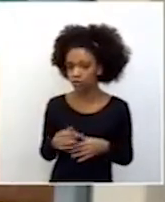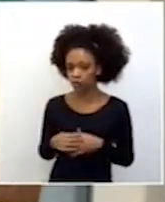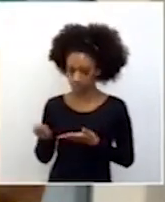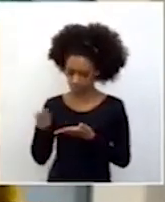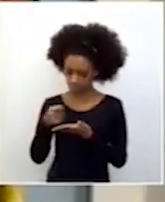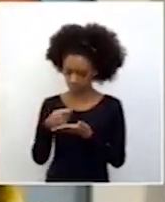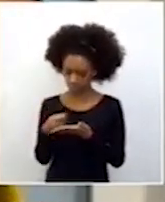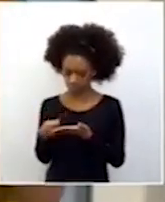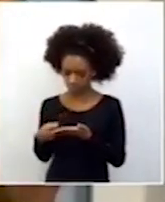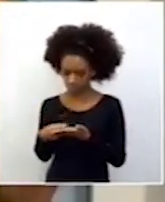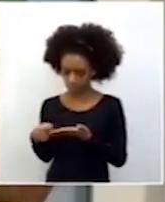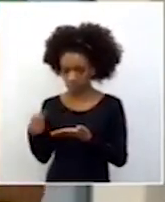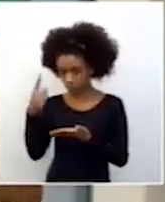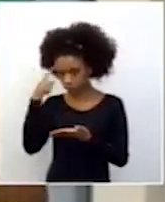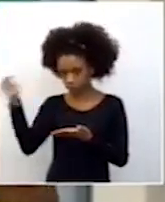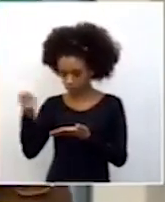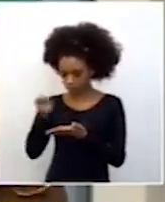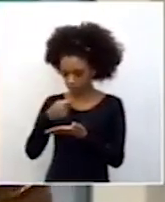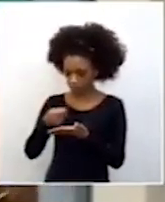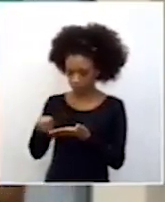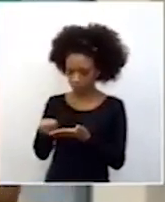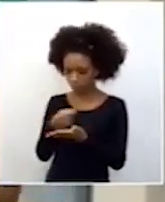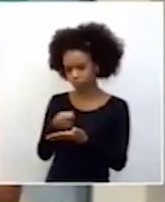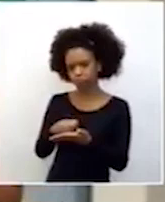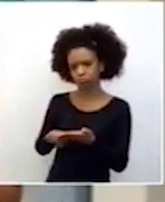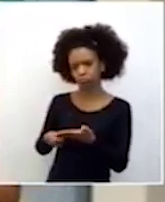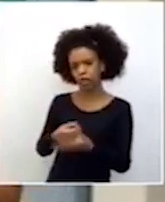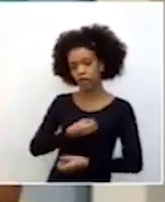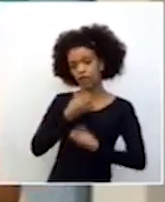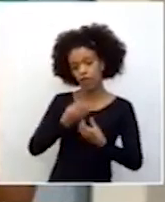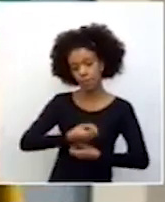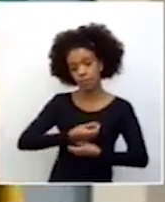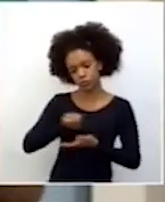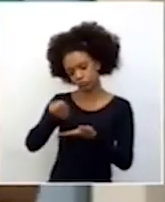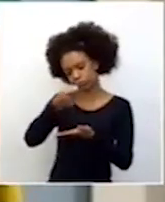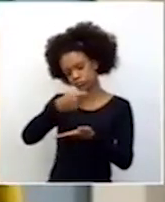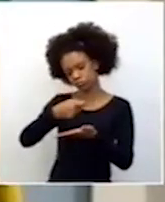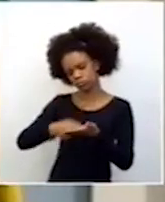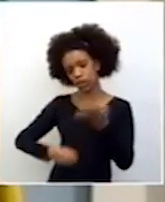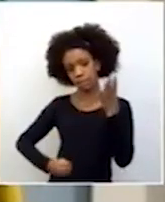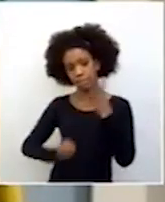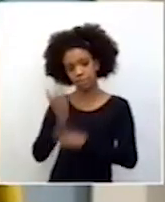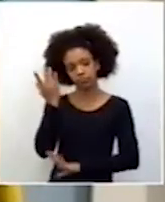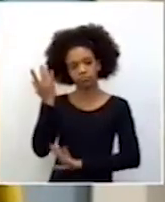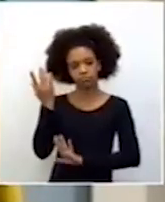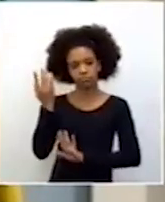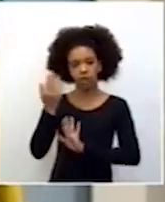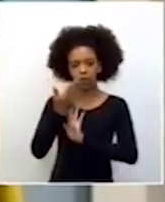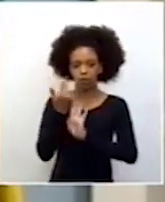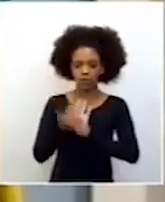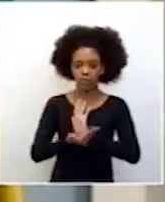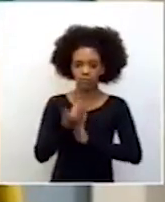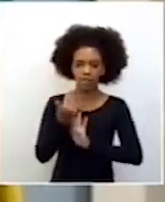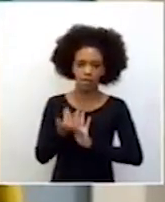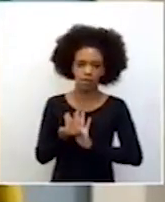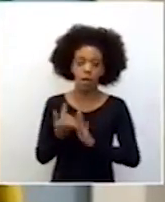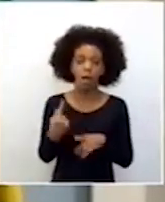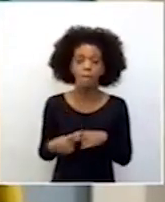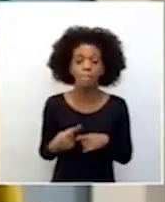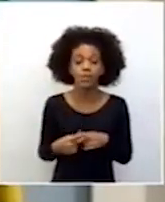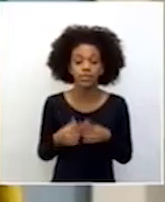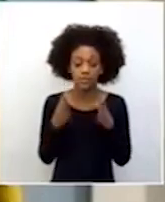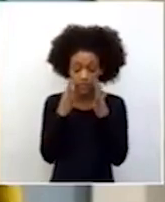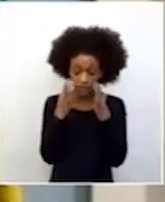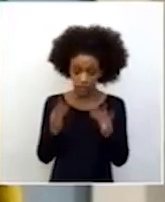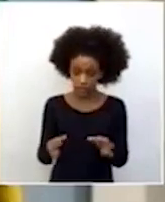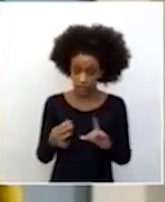vão, tem aquela ideia, pegam todas as informações e conseguem sintetizar, porque o que é mais impressionante dentro